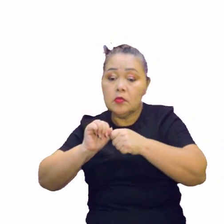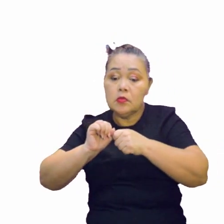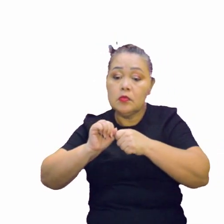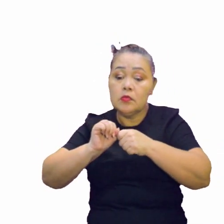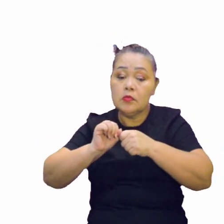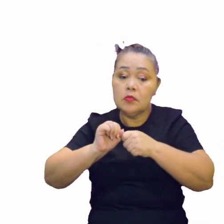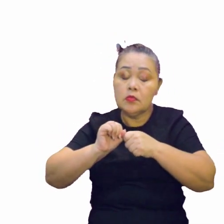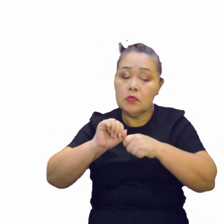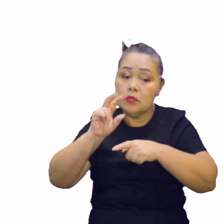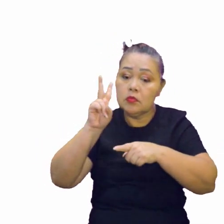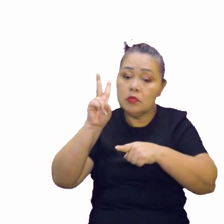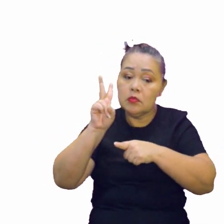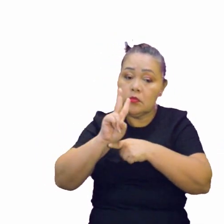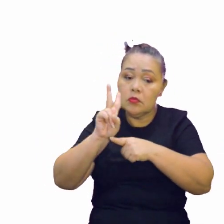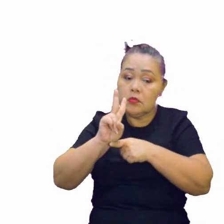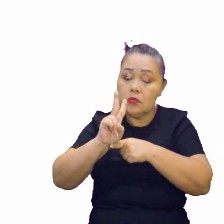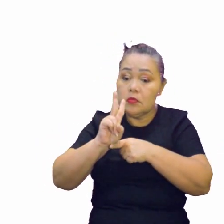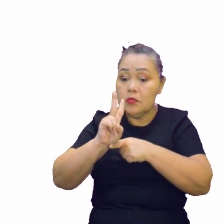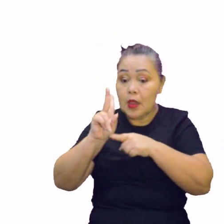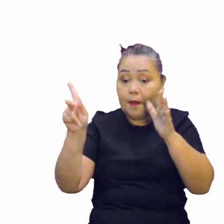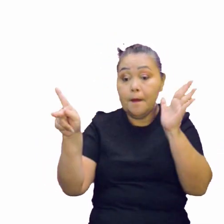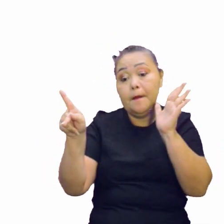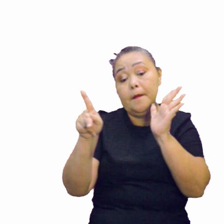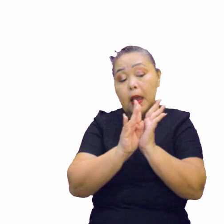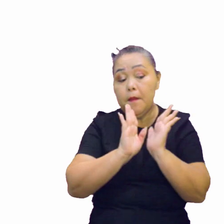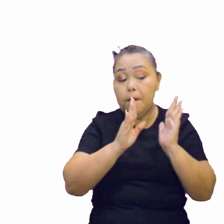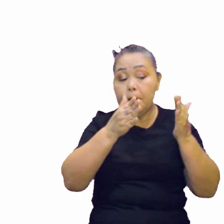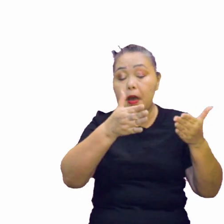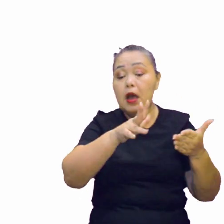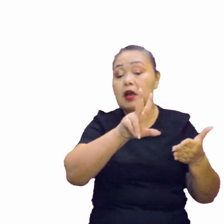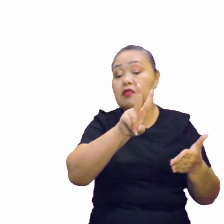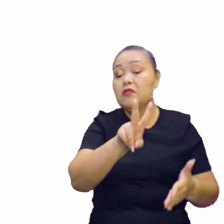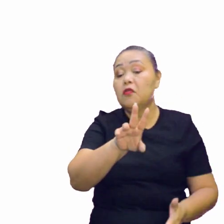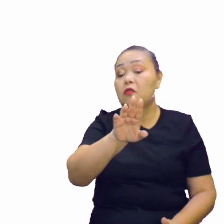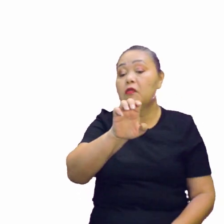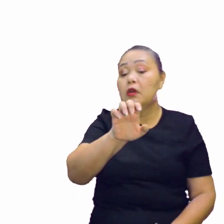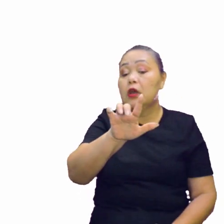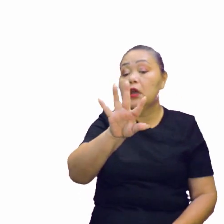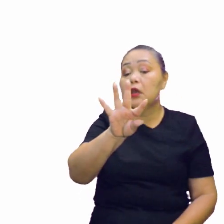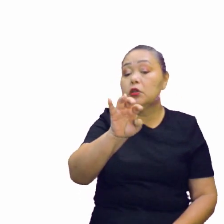da parte vegetativa. Mas, muitas vezes, nós temos que fazer uma